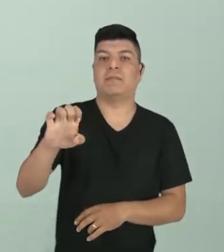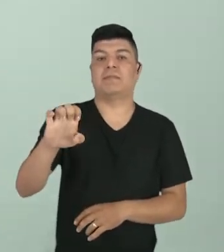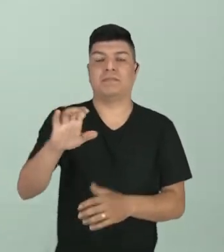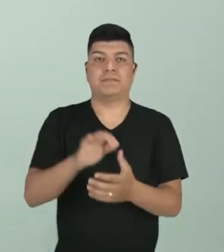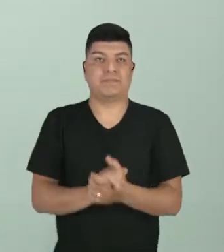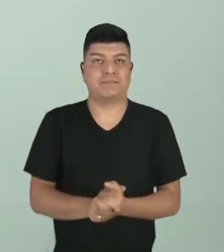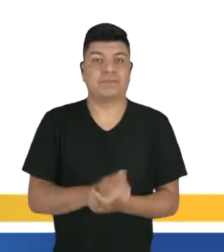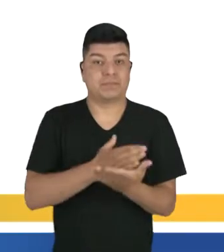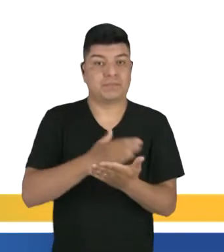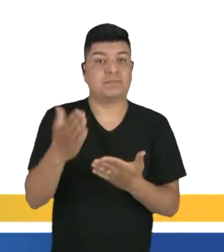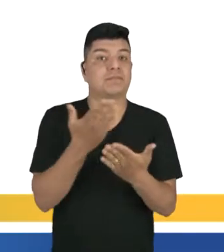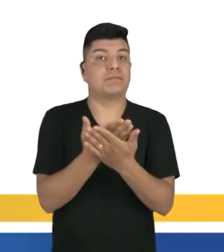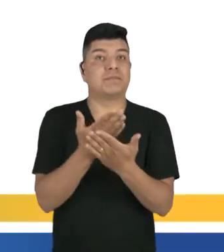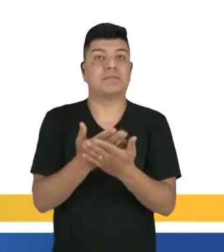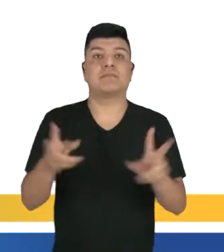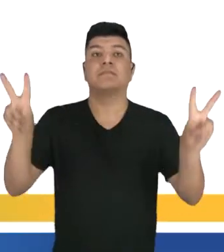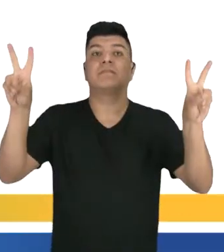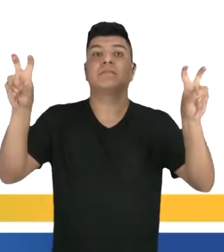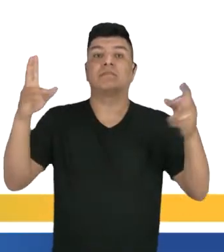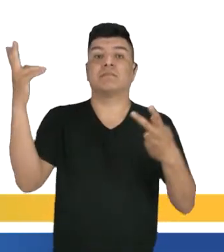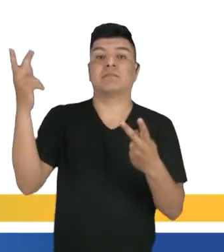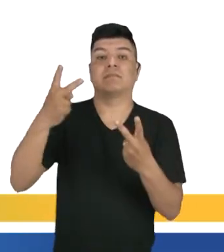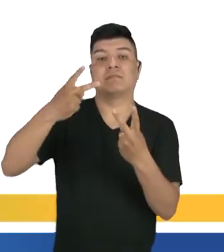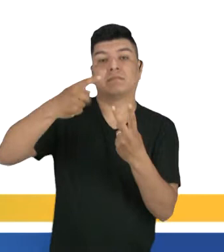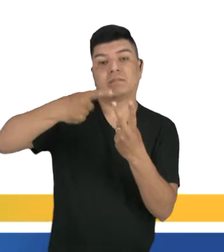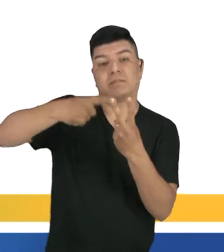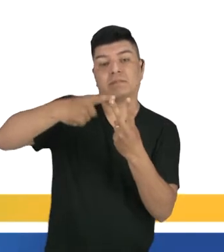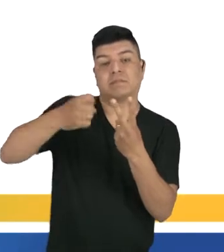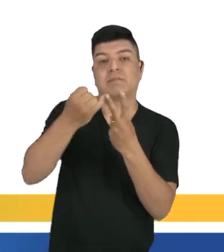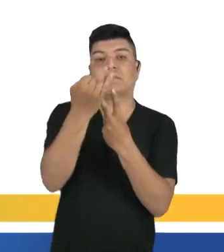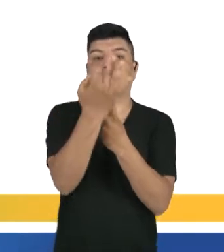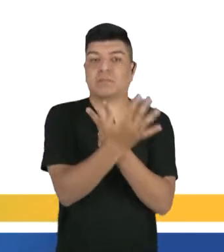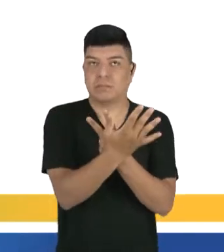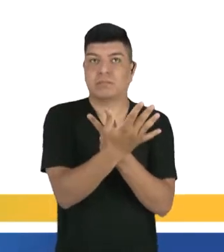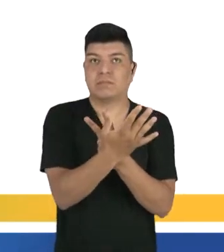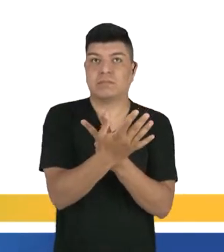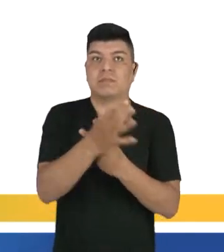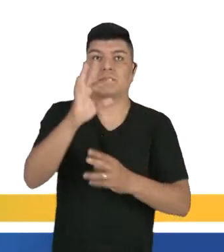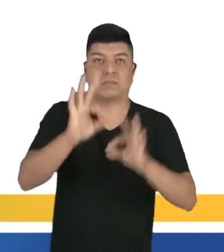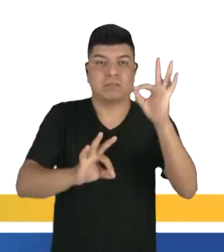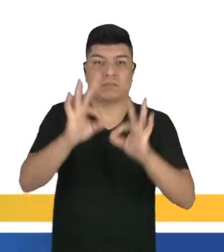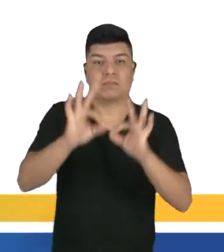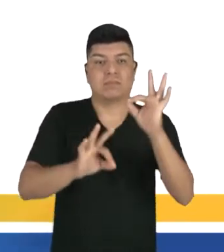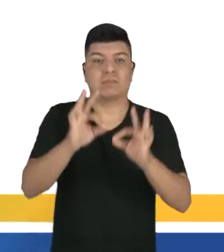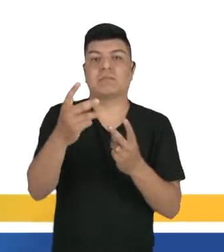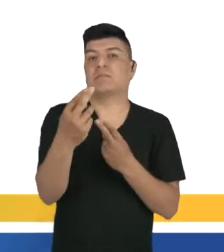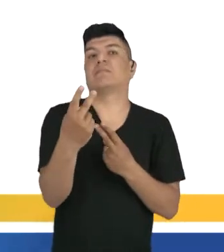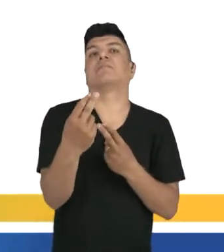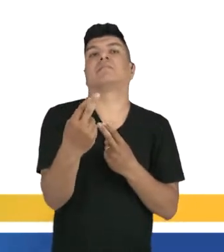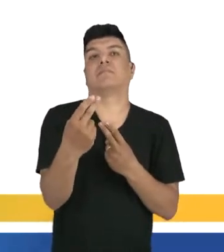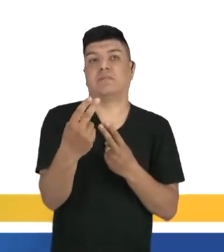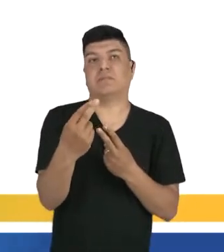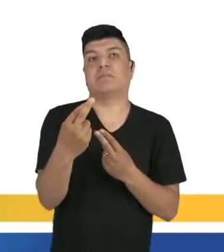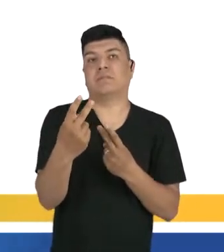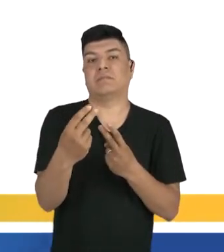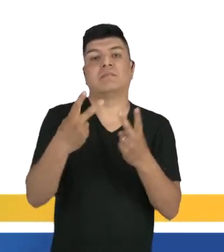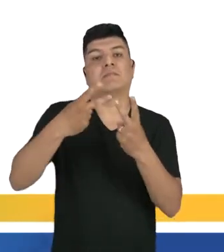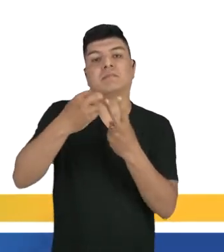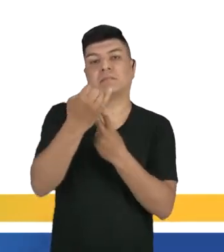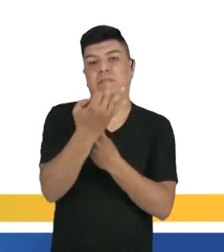aula. Então aí o título da nossa aula, radicais semelhantes e operações com radicais, como consta no